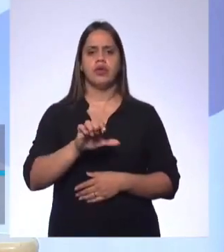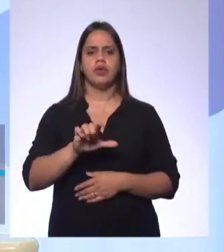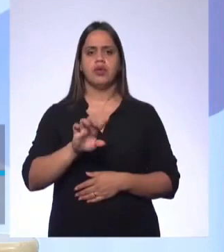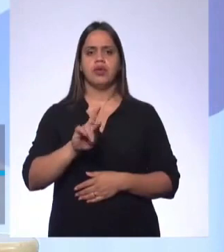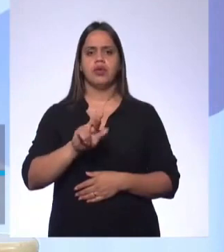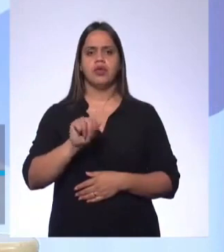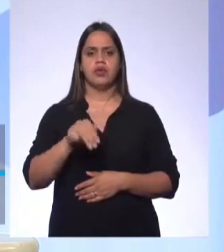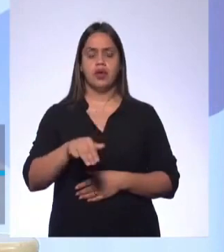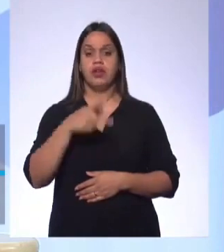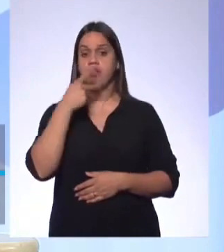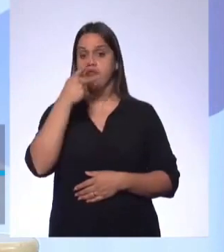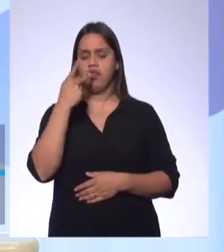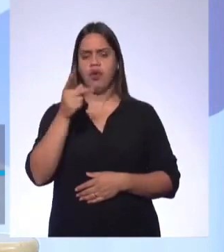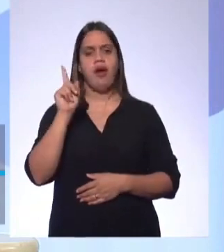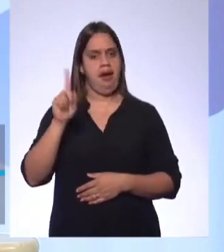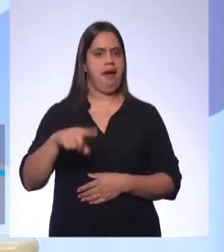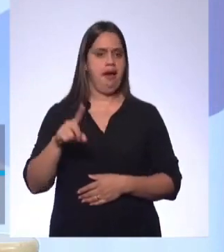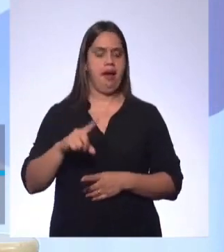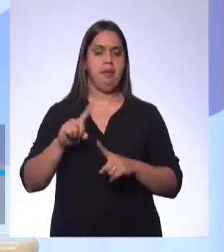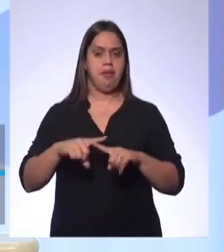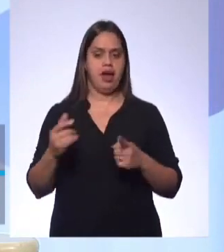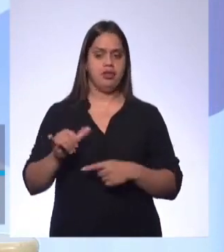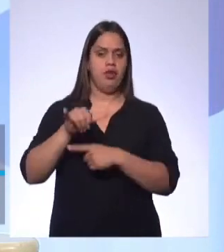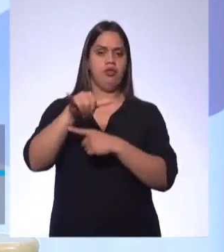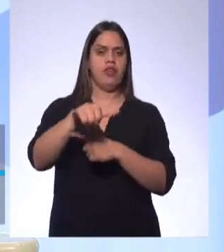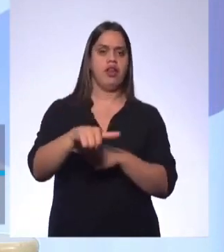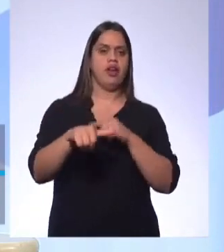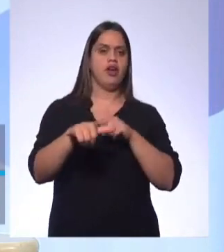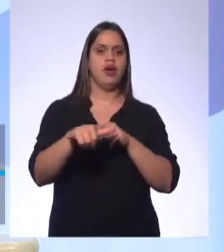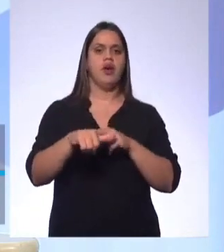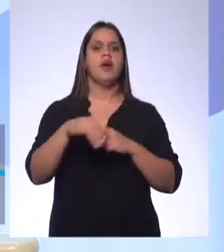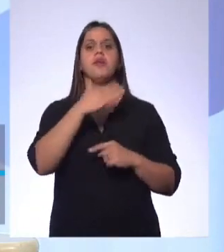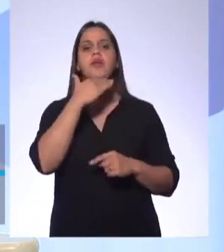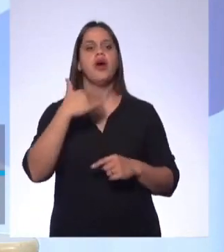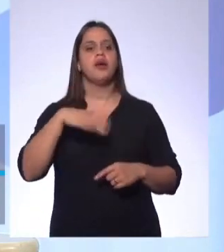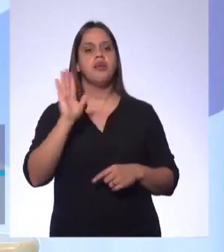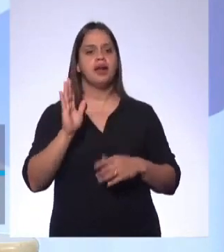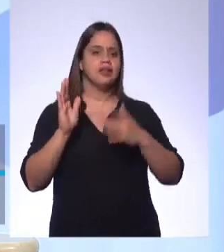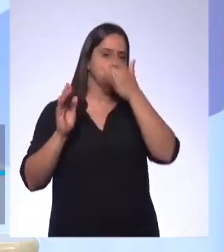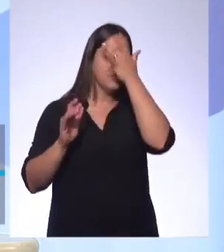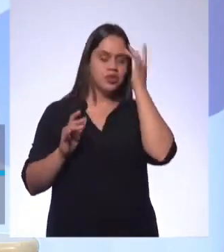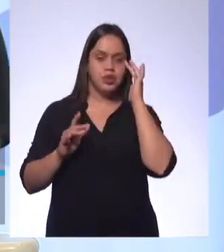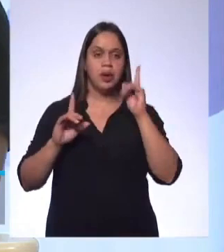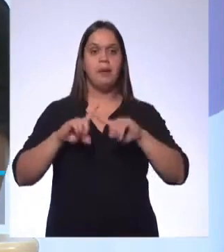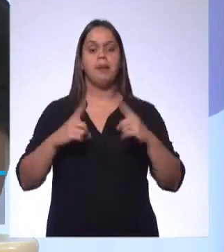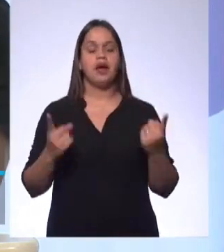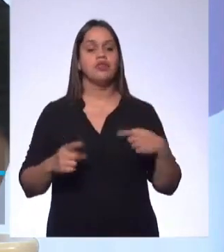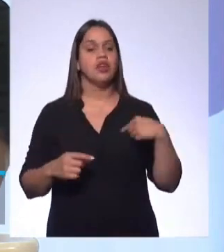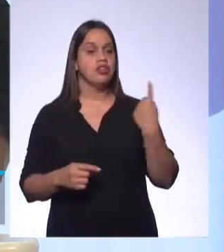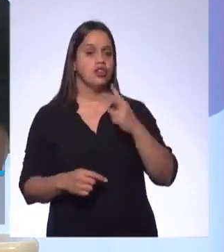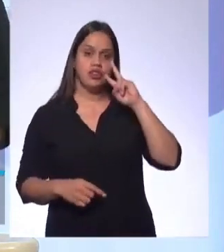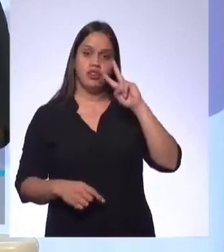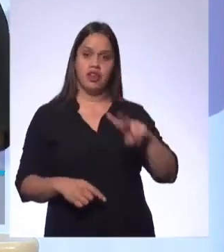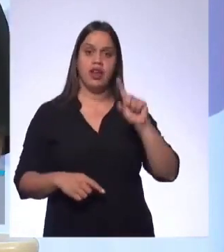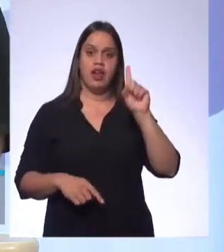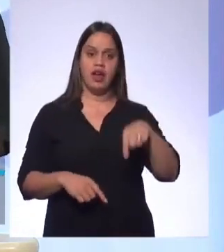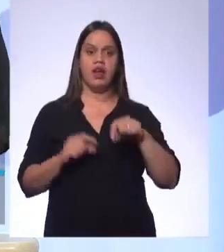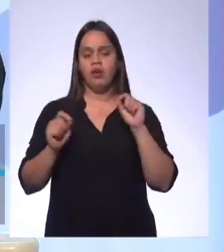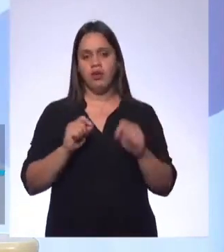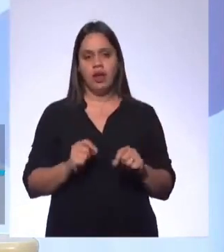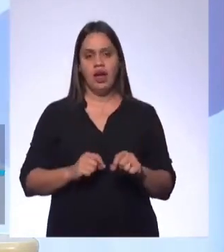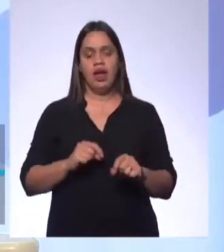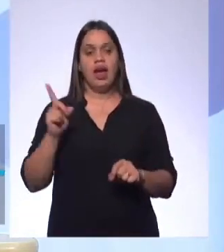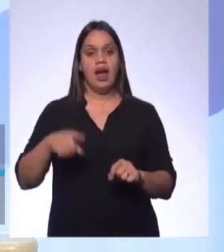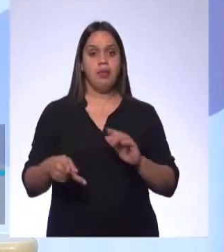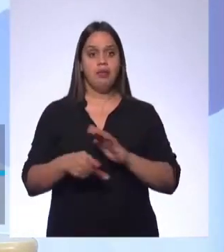falou, mas no avião geralmente morre mais gente, né? Só que o que a gente vê é um número de um